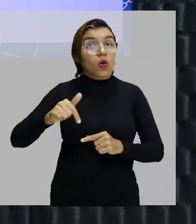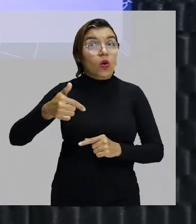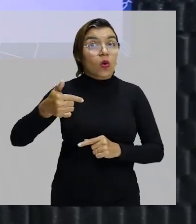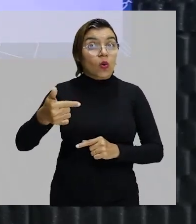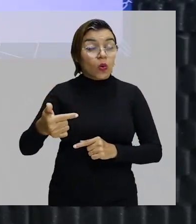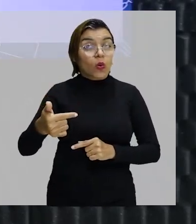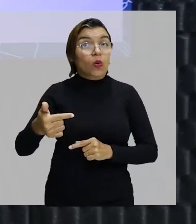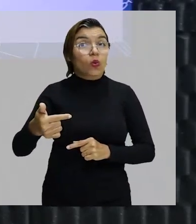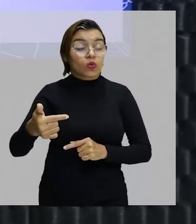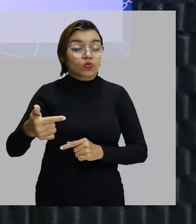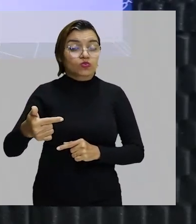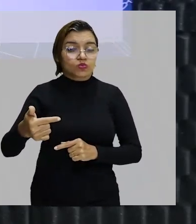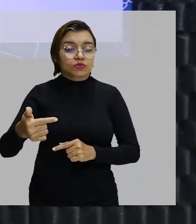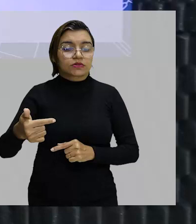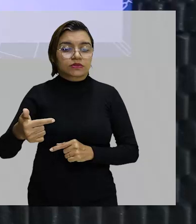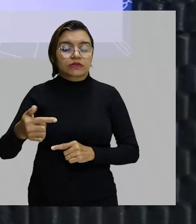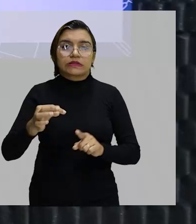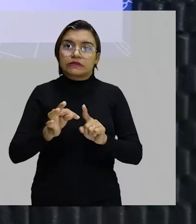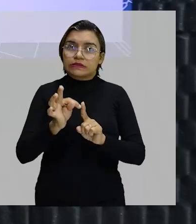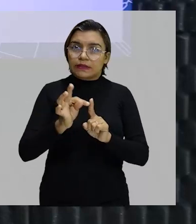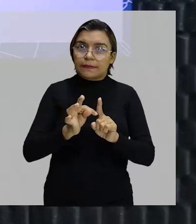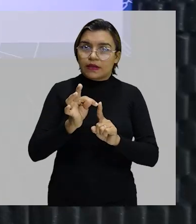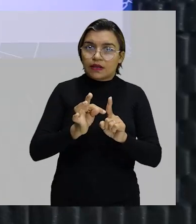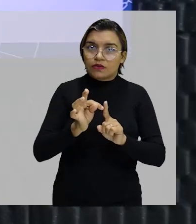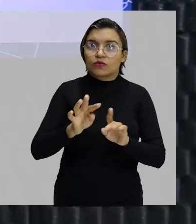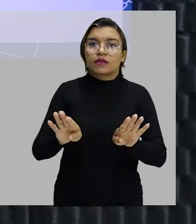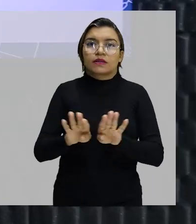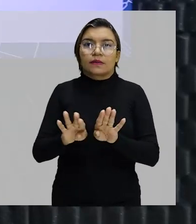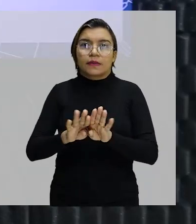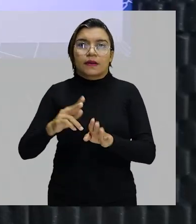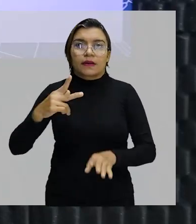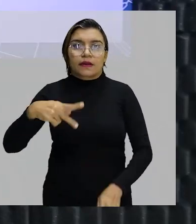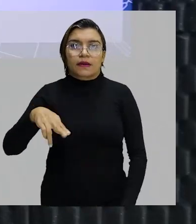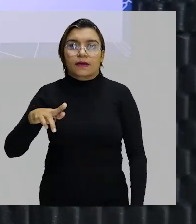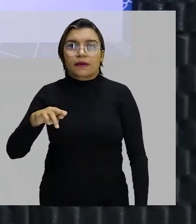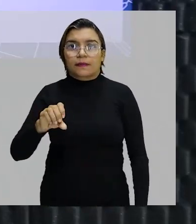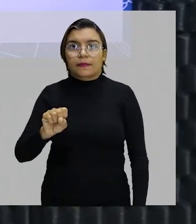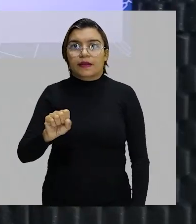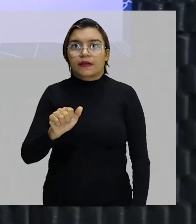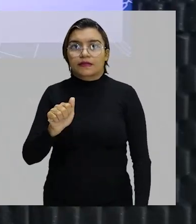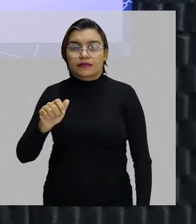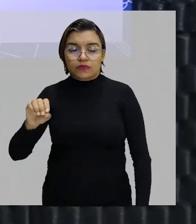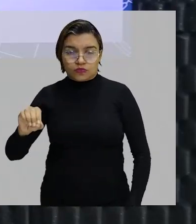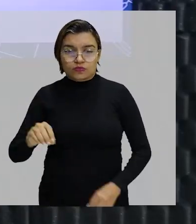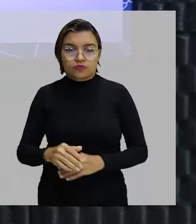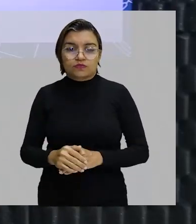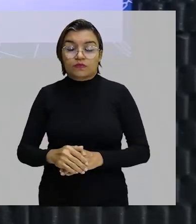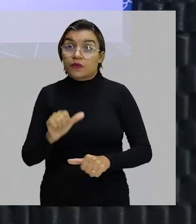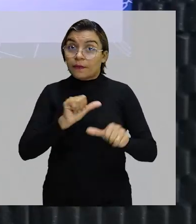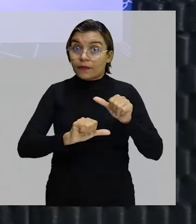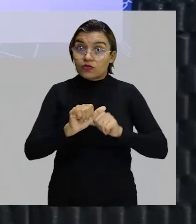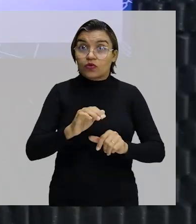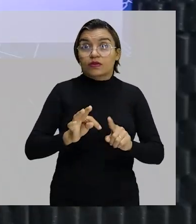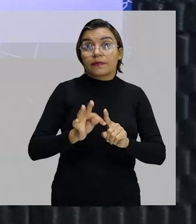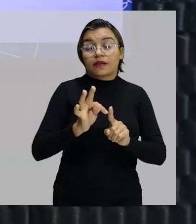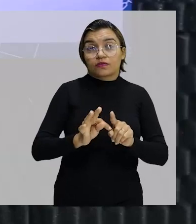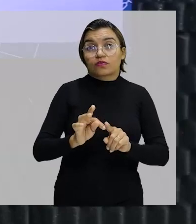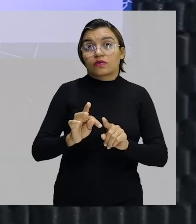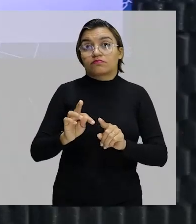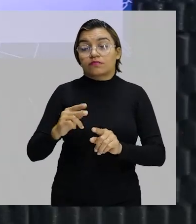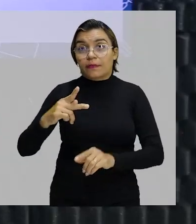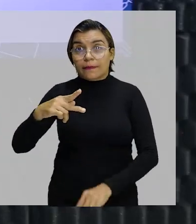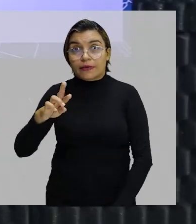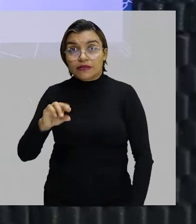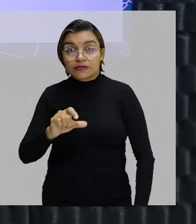outras condições de temperatura e pressão. Então, mudou a temperatura, mudou a pressão, o volume vai